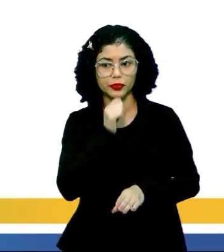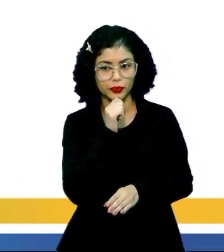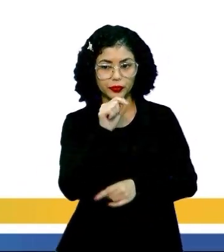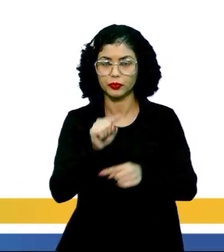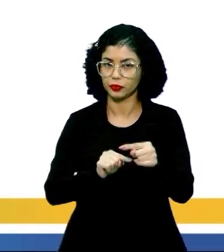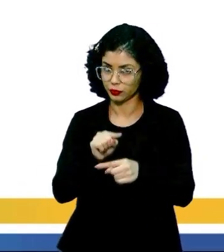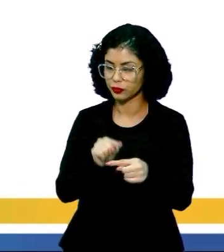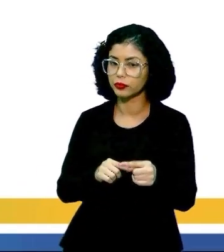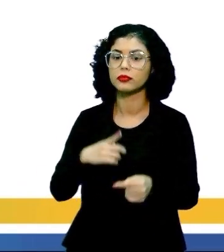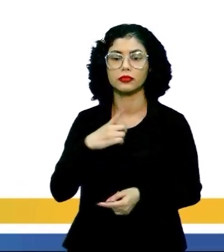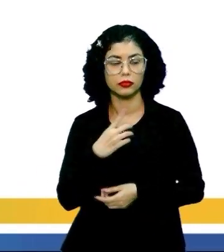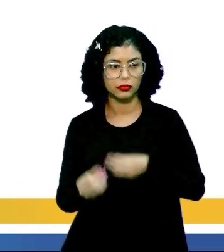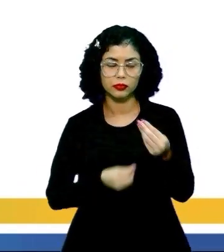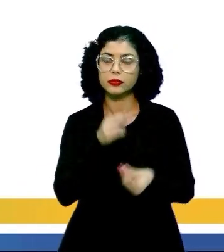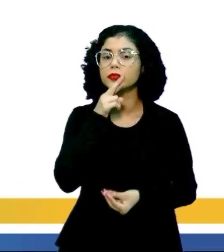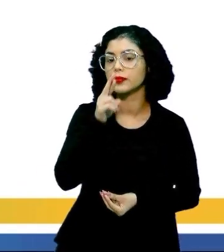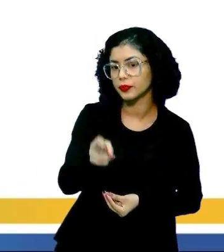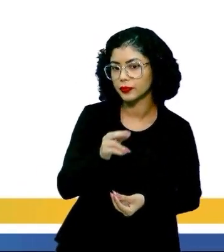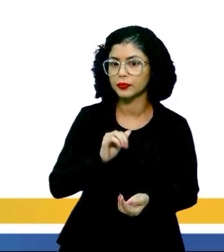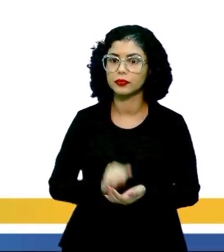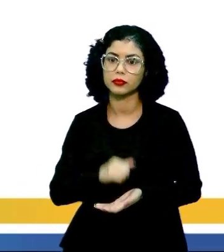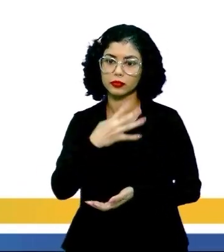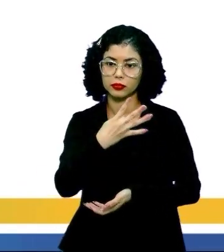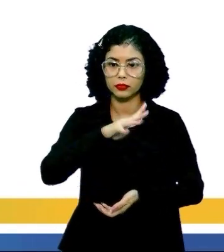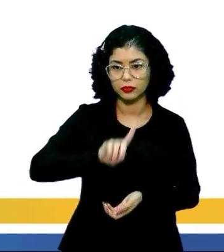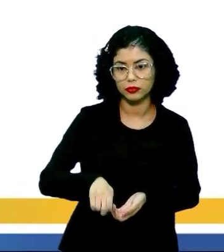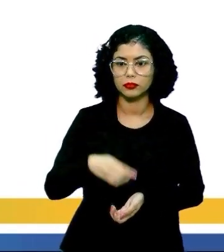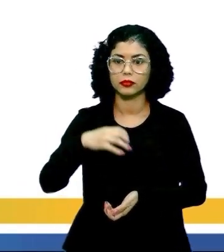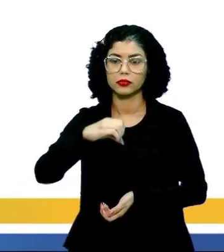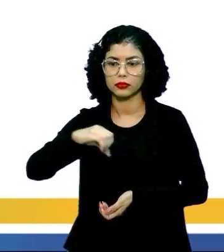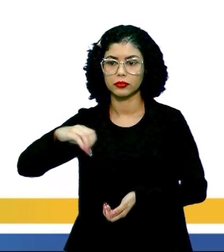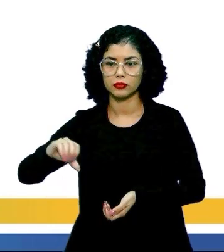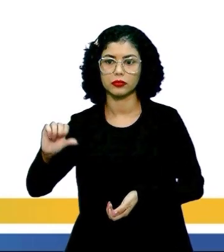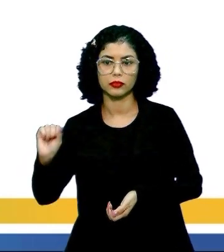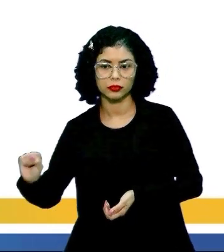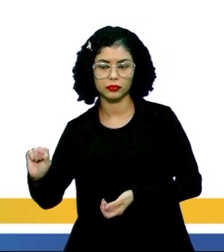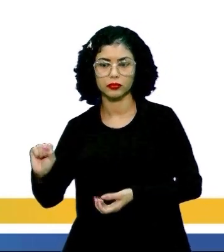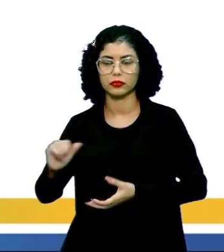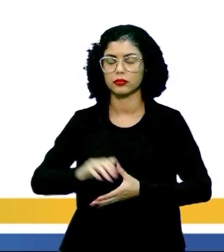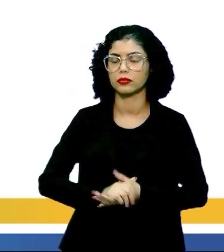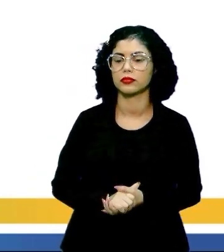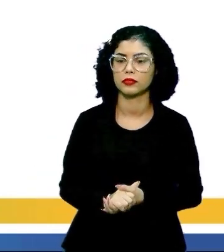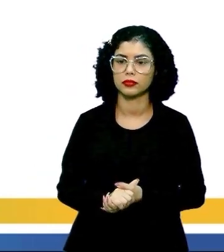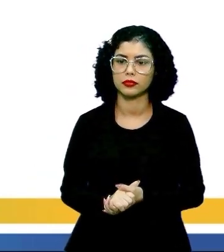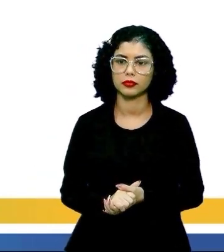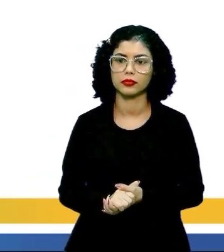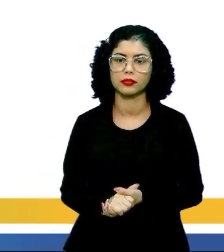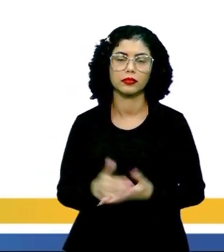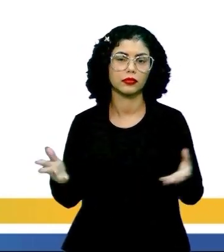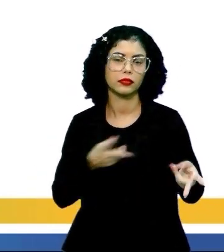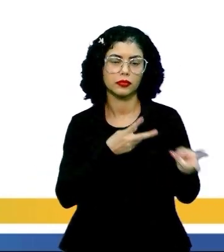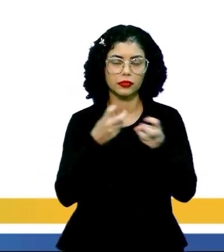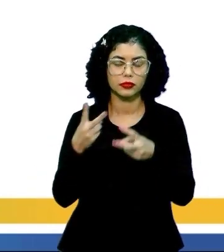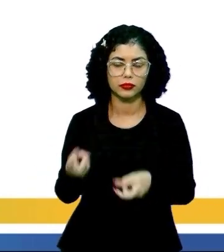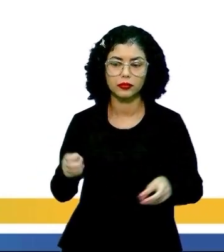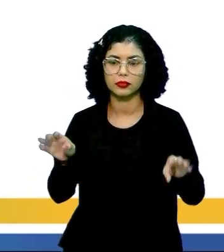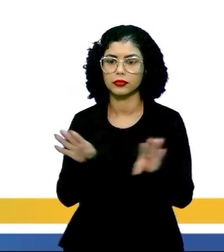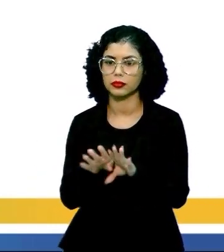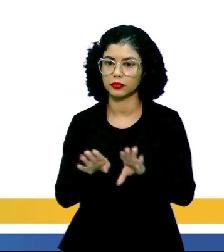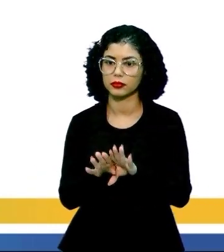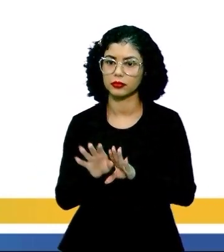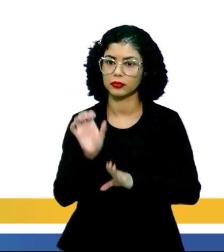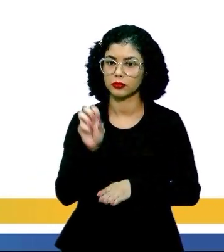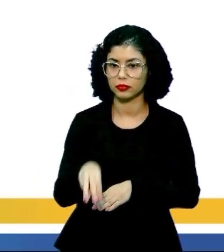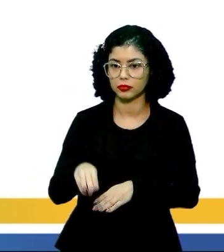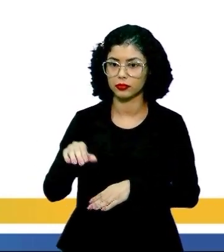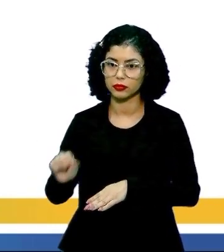divisão e teremos como resposta o resultado de de 4,99 segundos percebe que o met o m